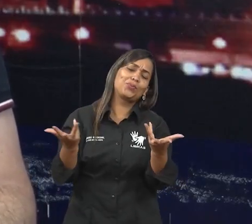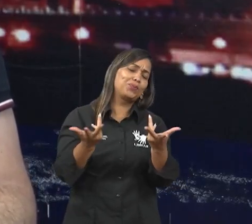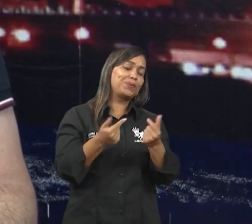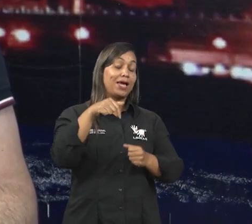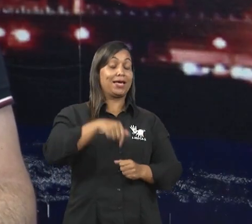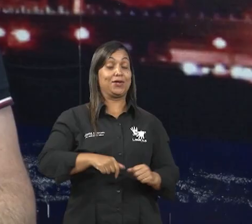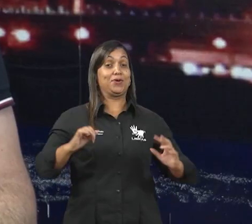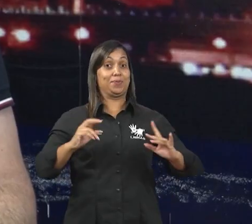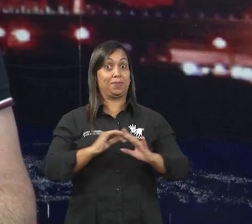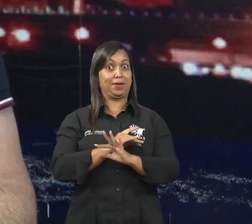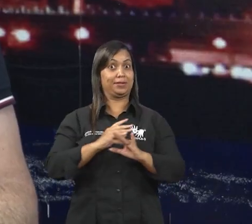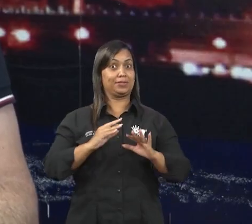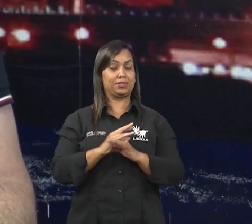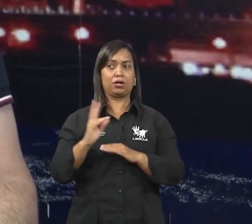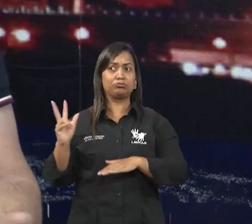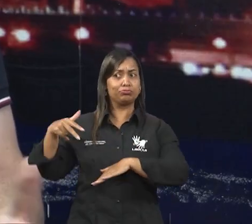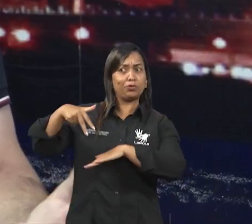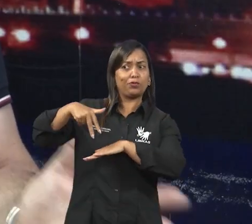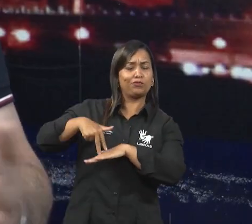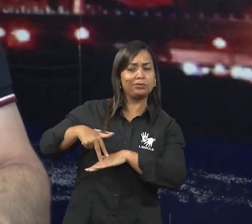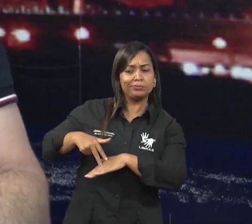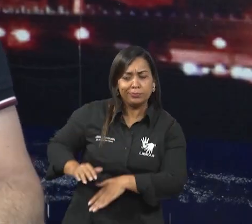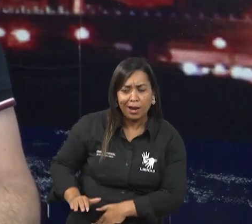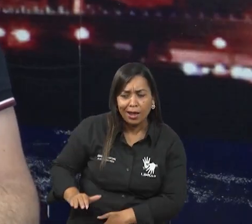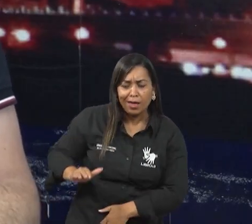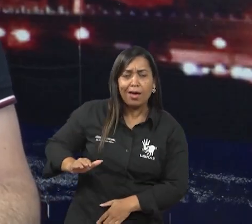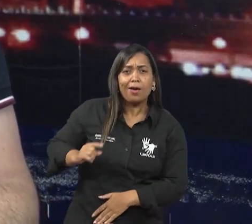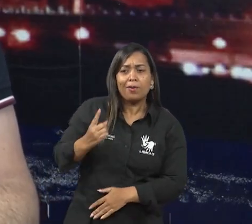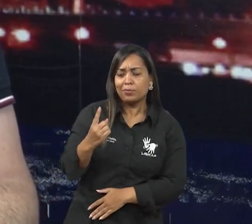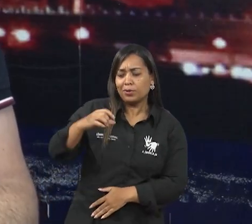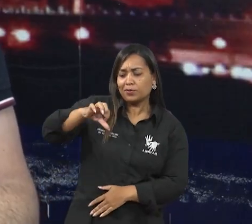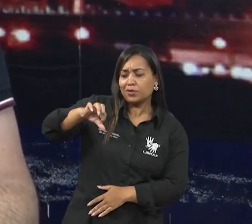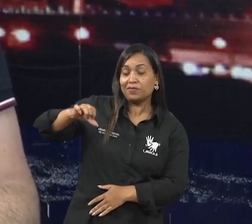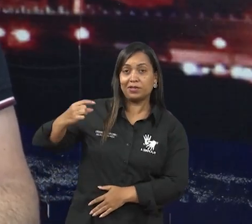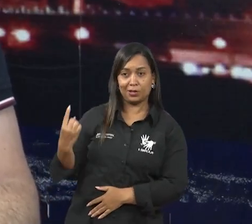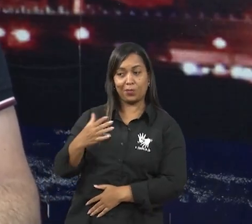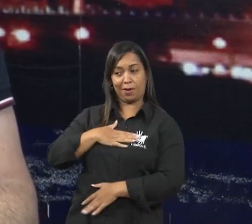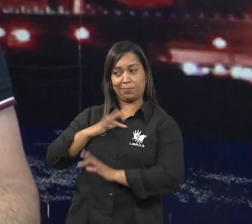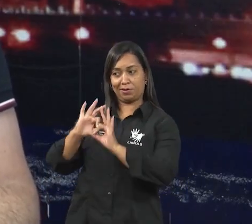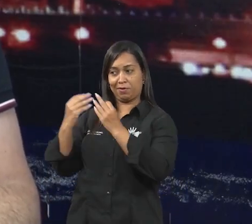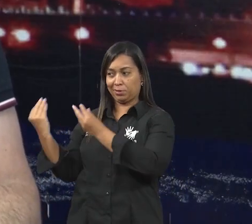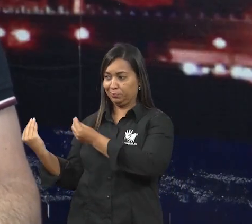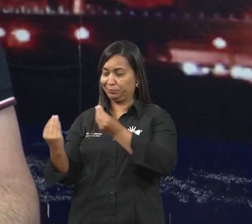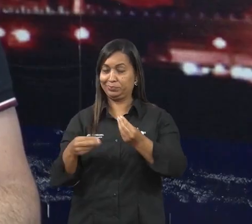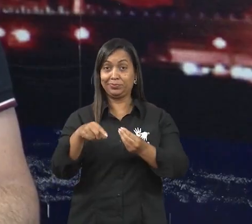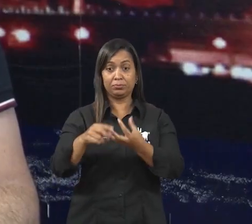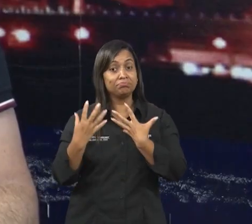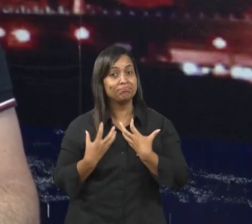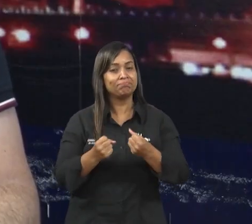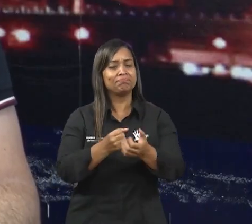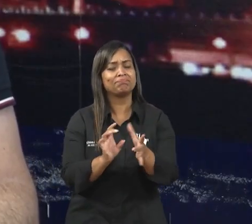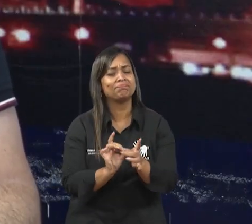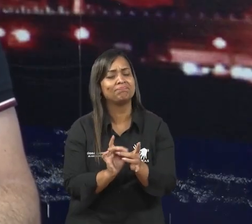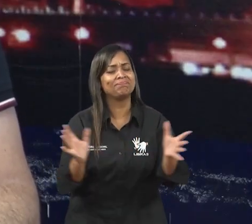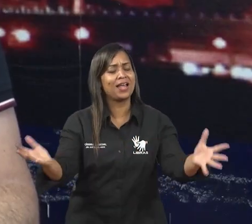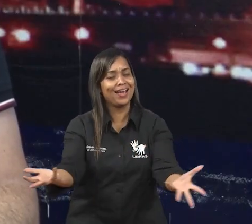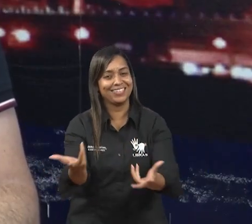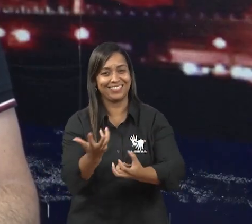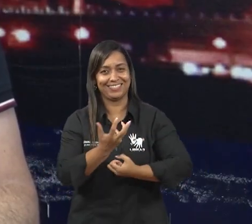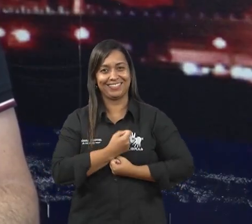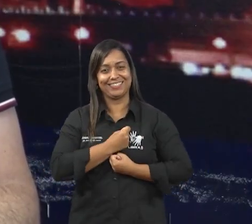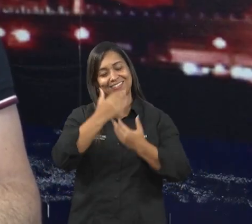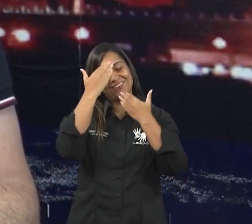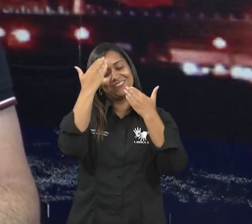e rica. Uma cidade que vim para cá ainda criança, em 1991 com a família, e nos recebeu de